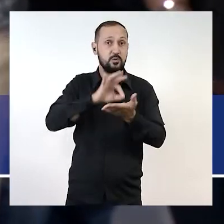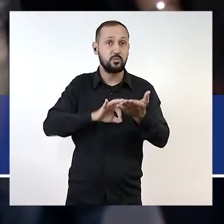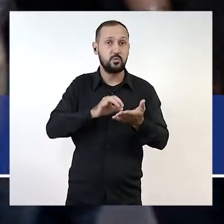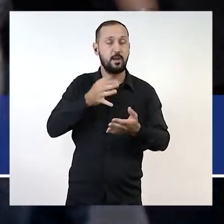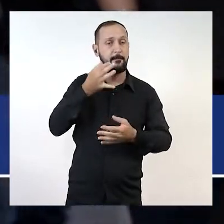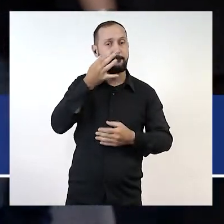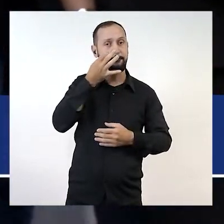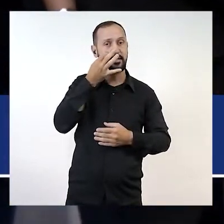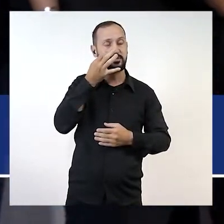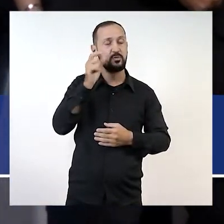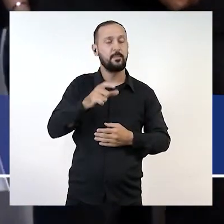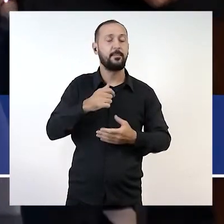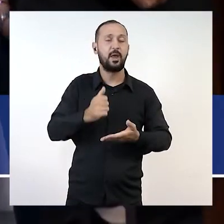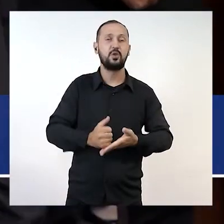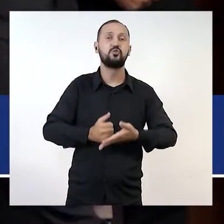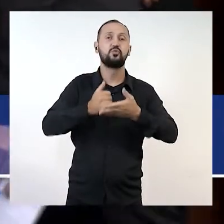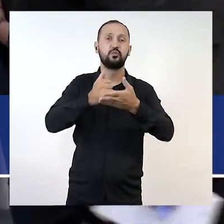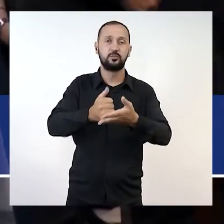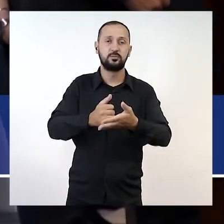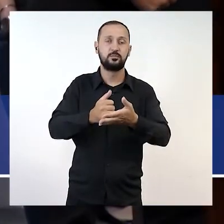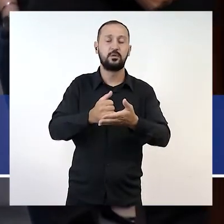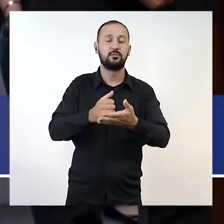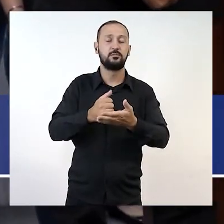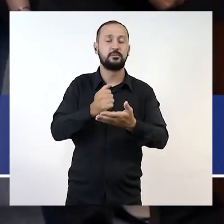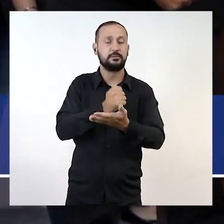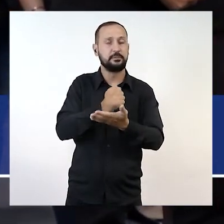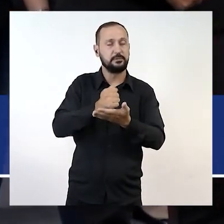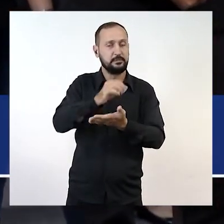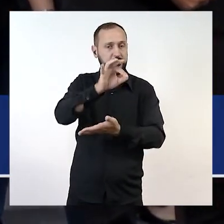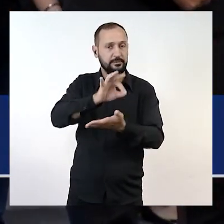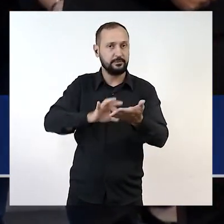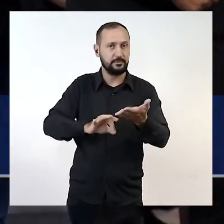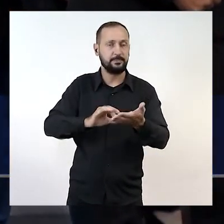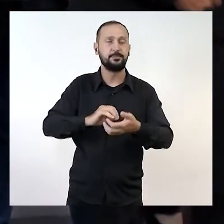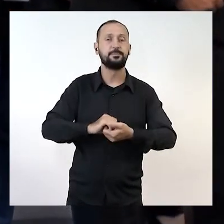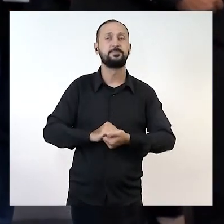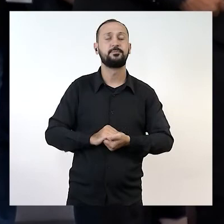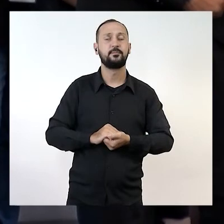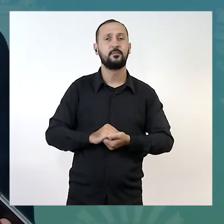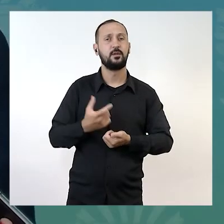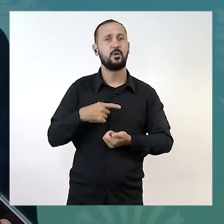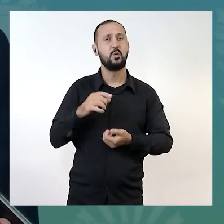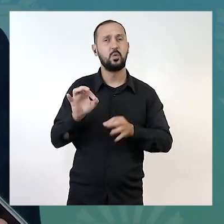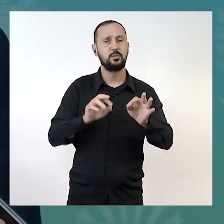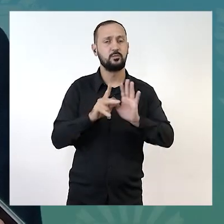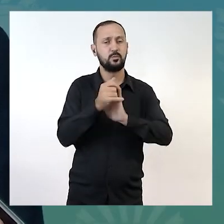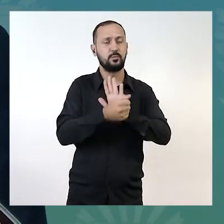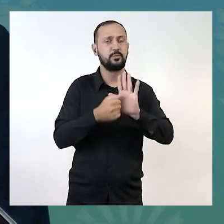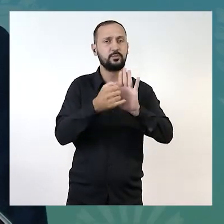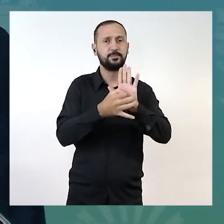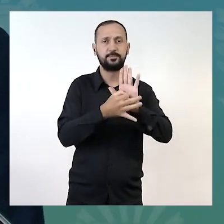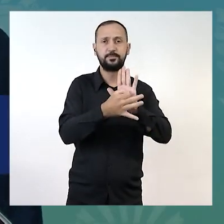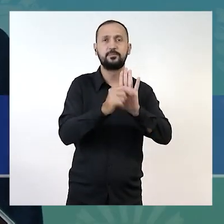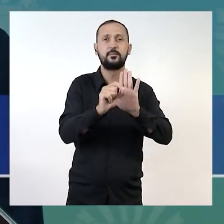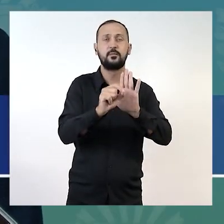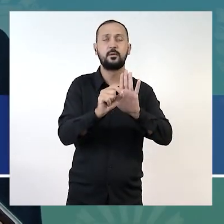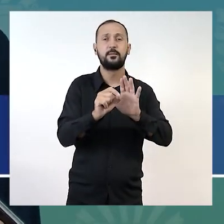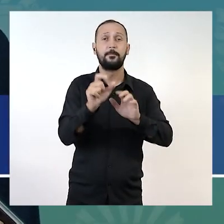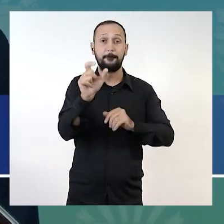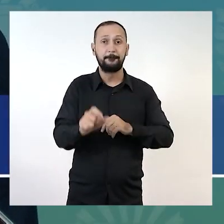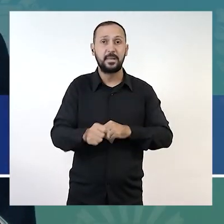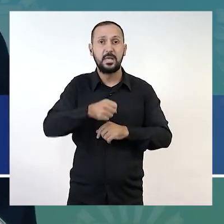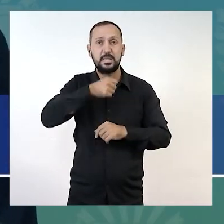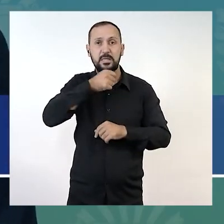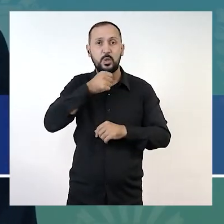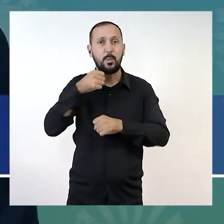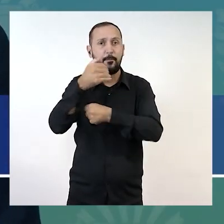assinatura física para validar a contratação desse tipo de compensação. Eu apresentei um projeto protegendo